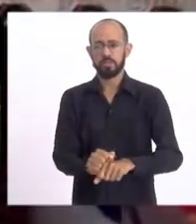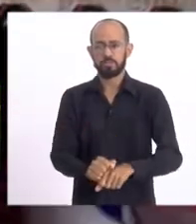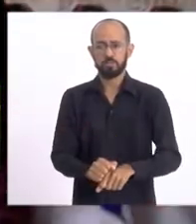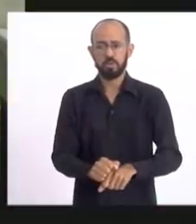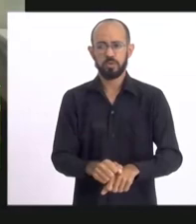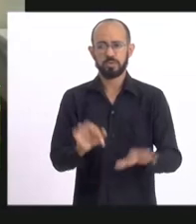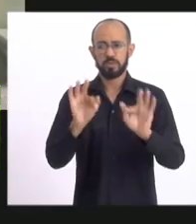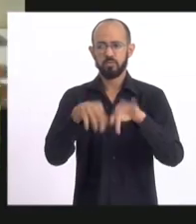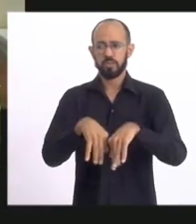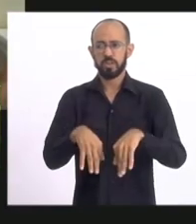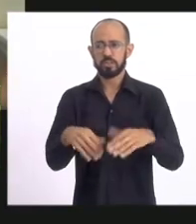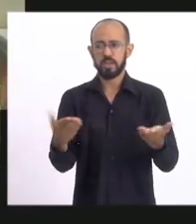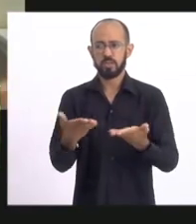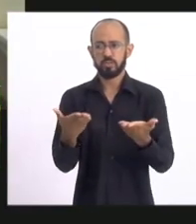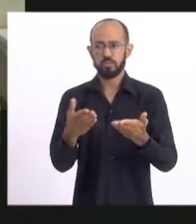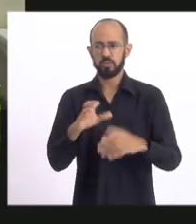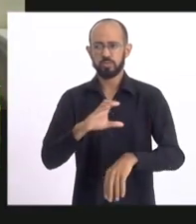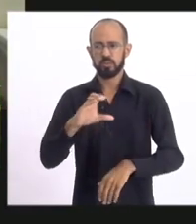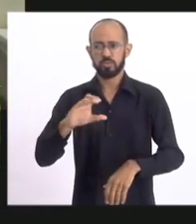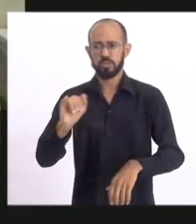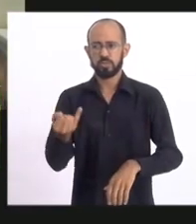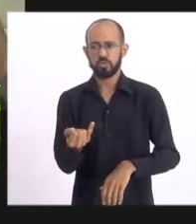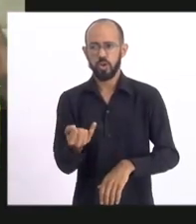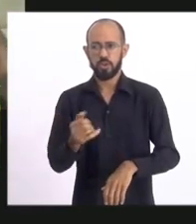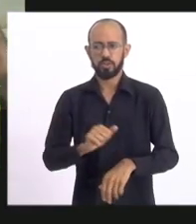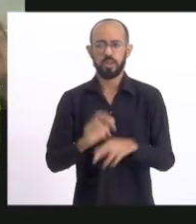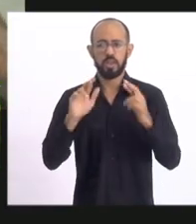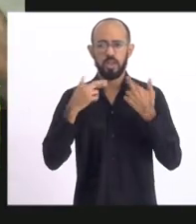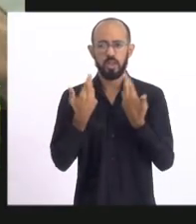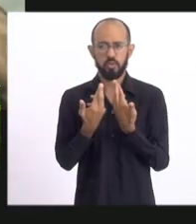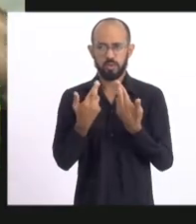Está encerrado. Até breve. Abraços. A nossa reunião